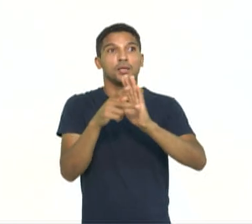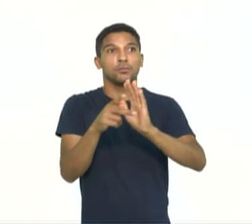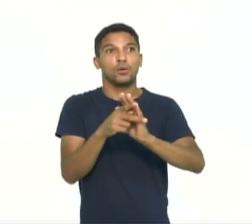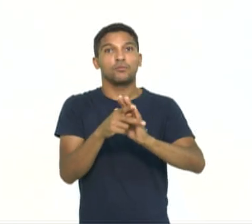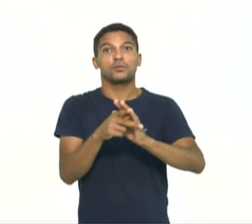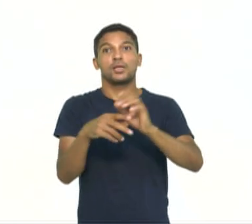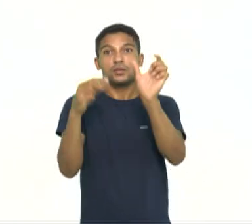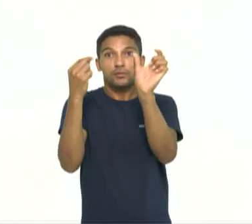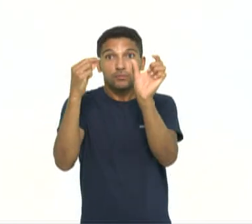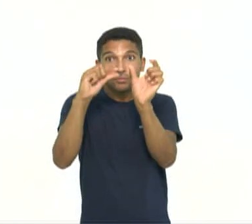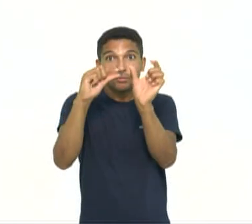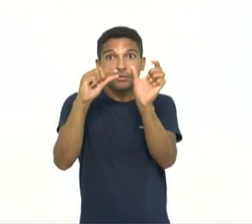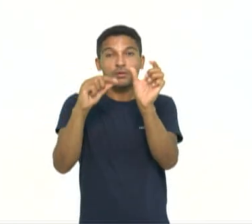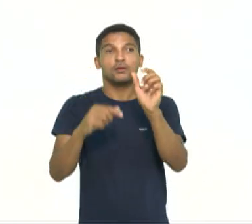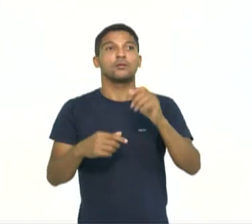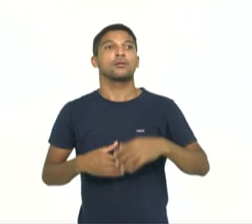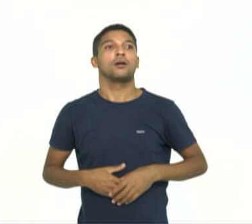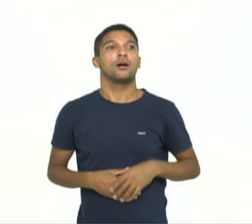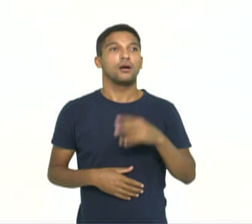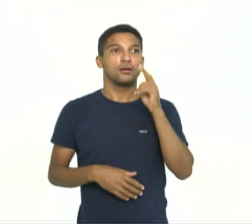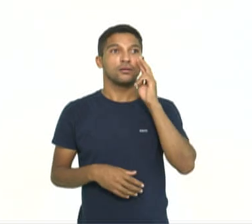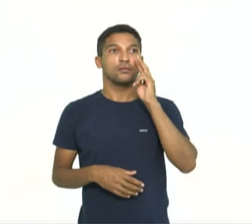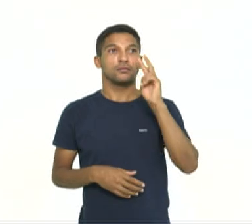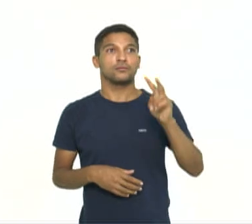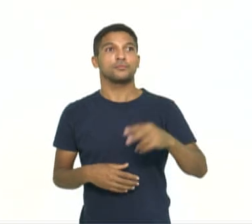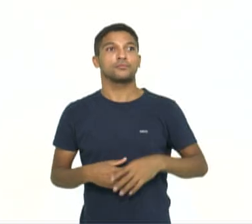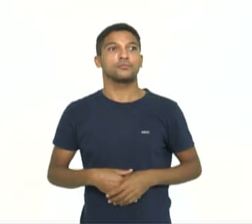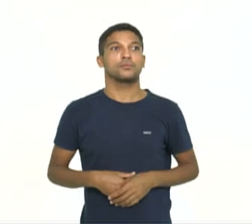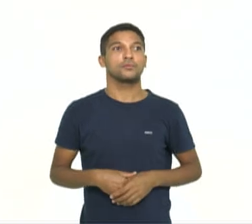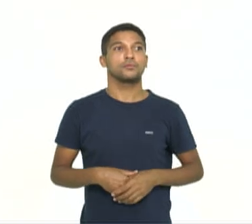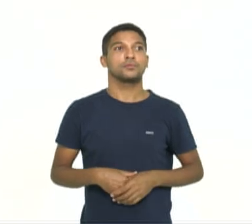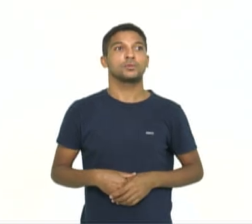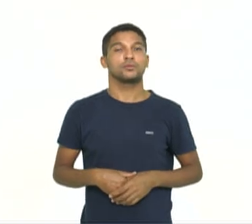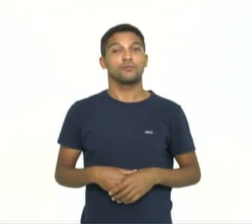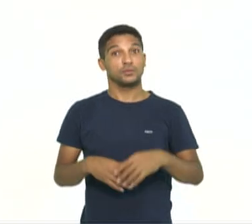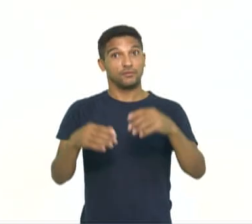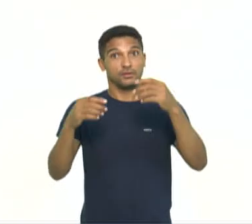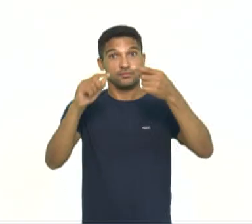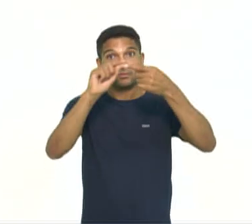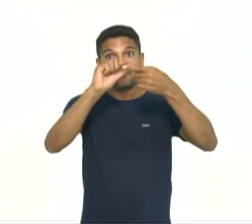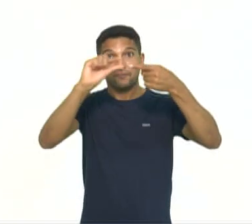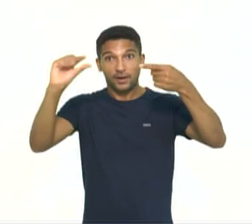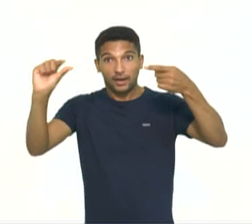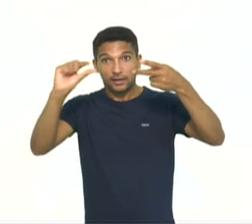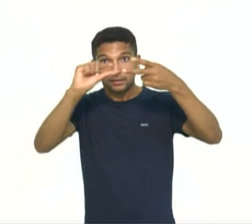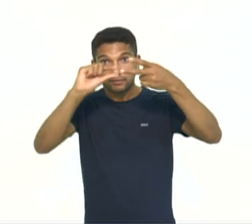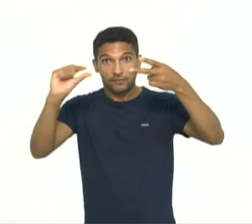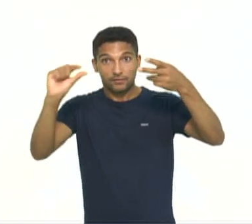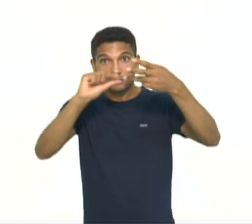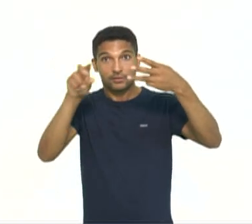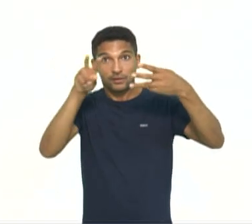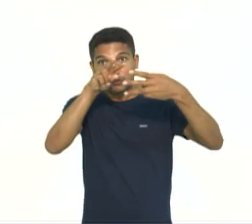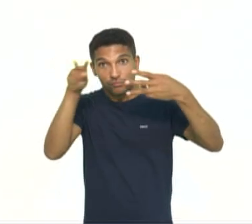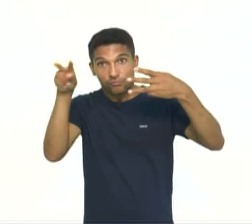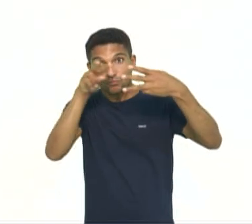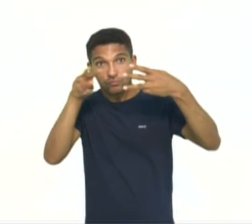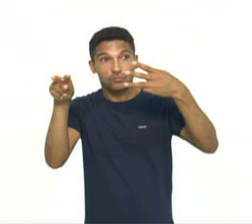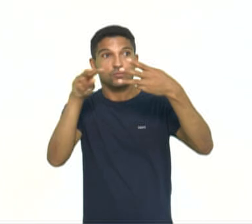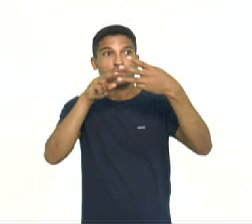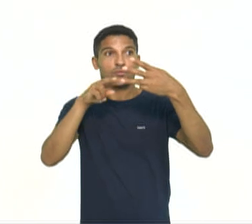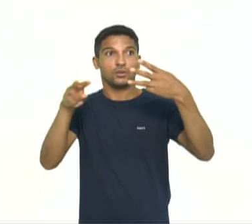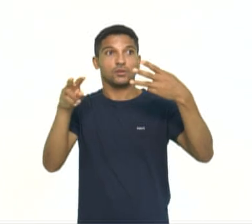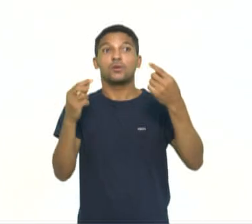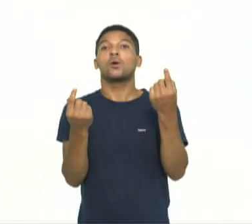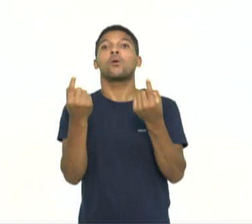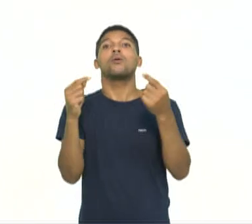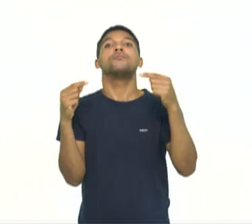abaixo. Então, observem as frases. Tens razão, contudo, controle-se. Renata gostava de cantar, todavia